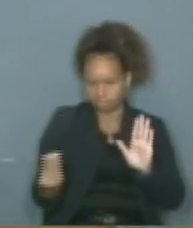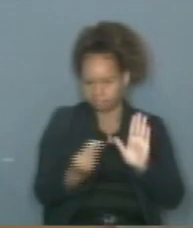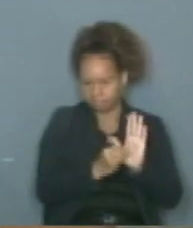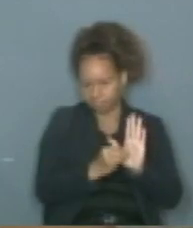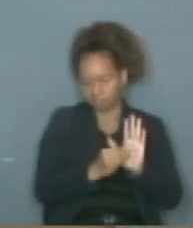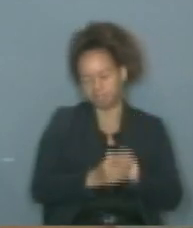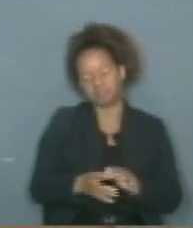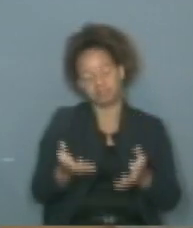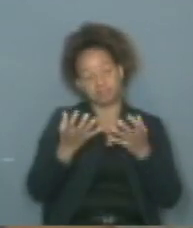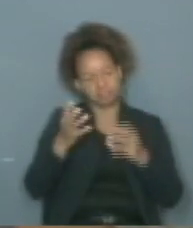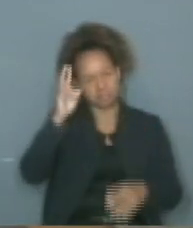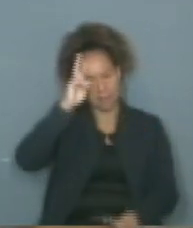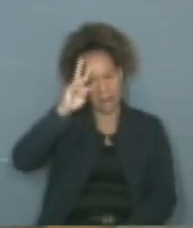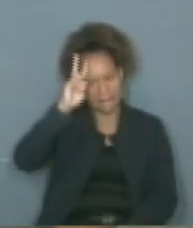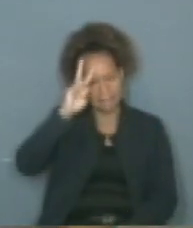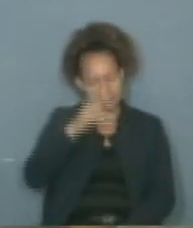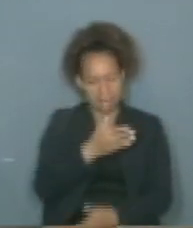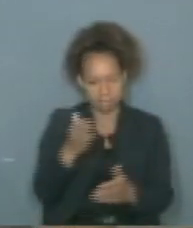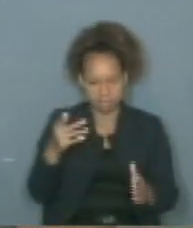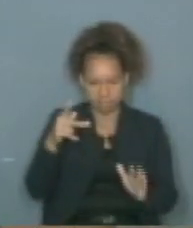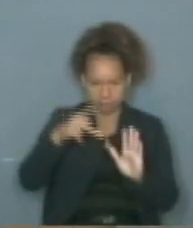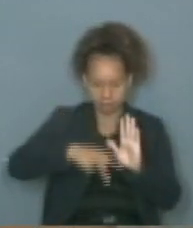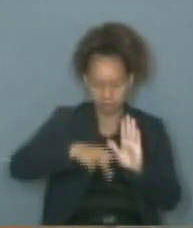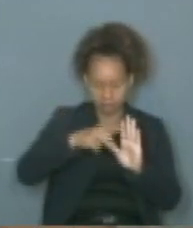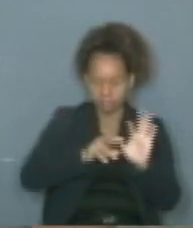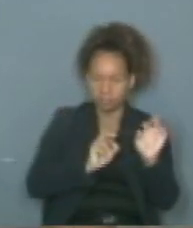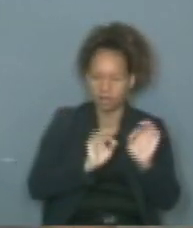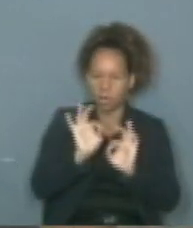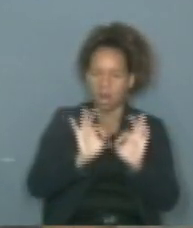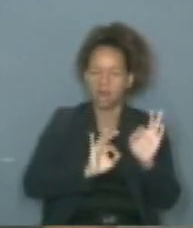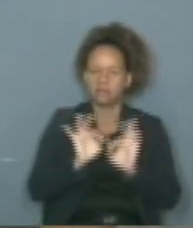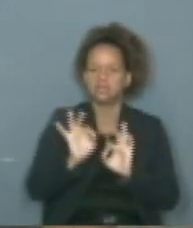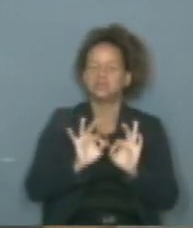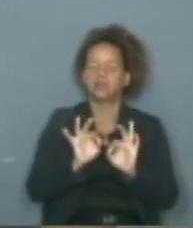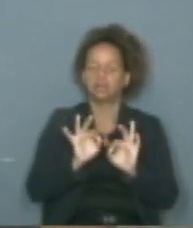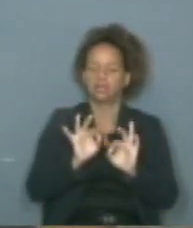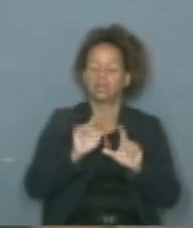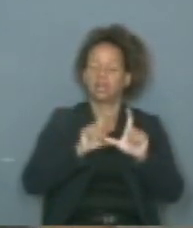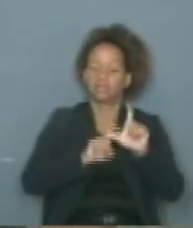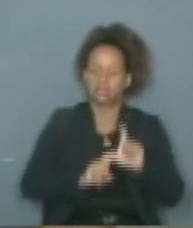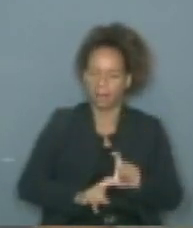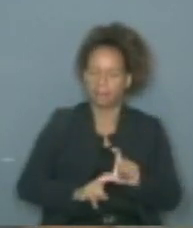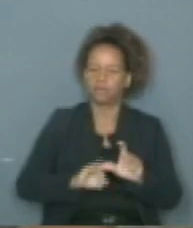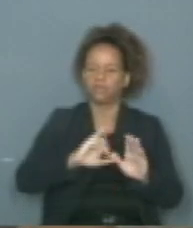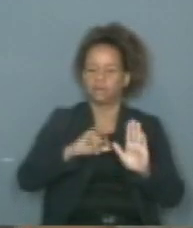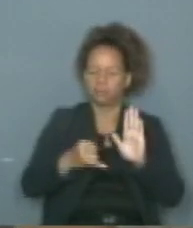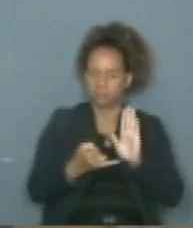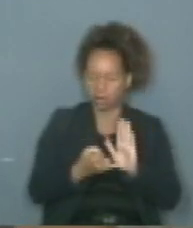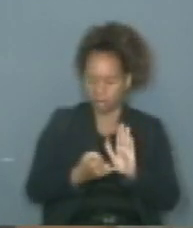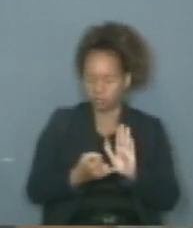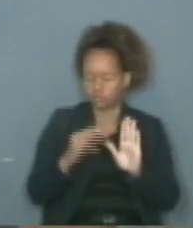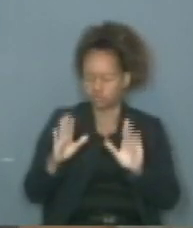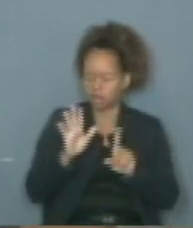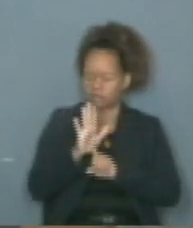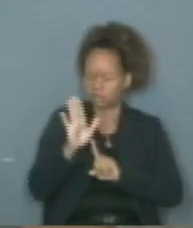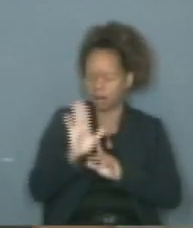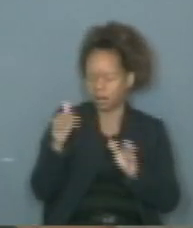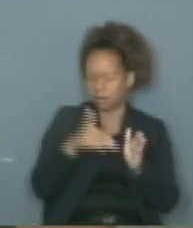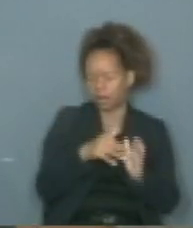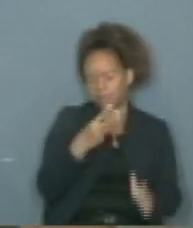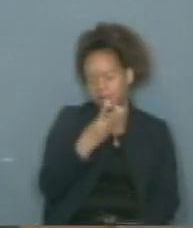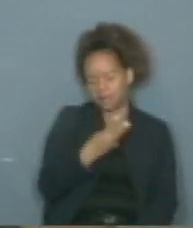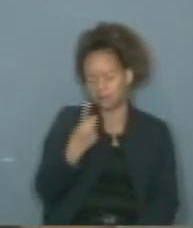E aí eu quero lembrar que o projeto regulariza débito tributário, como eu li na emenda, até 31 de 12